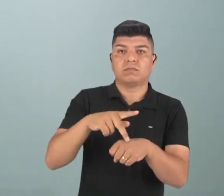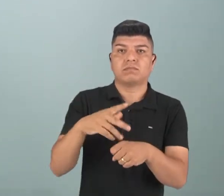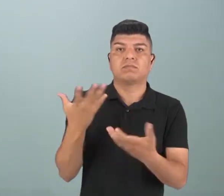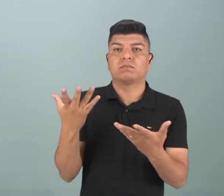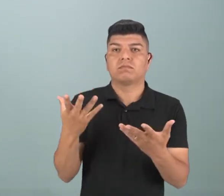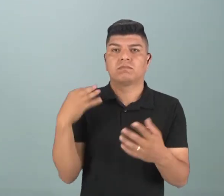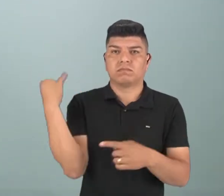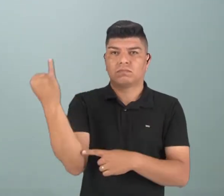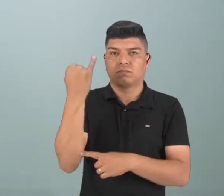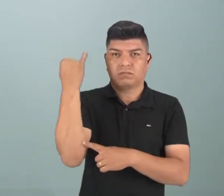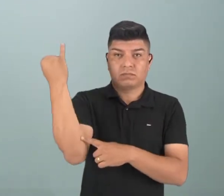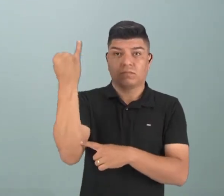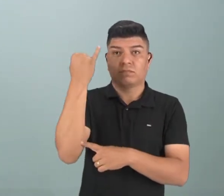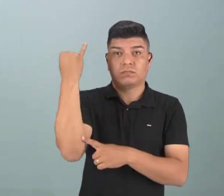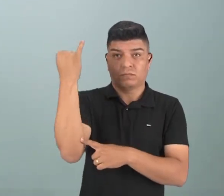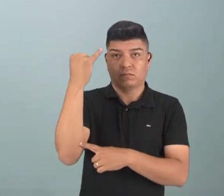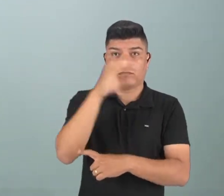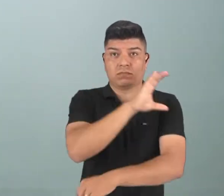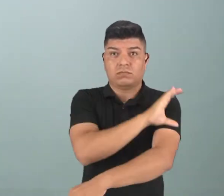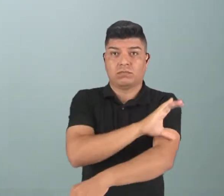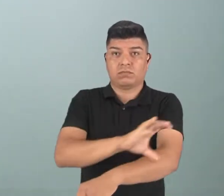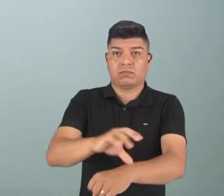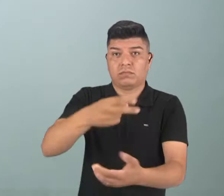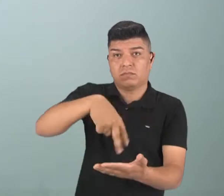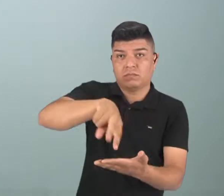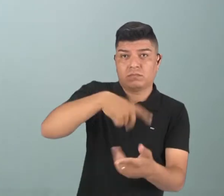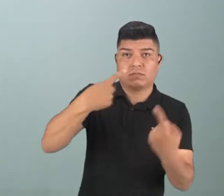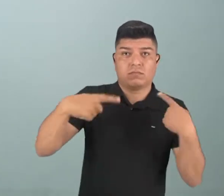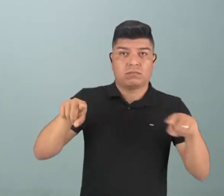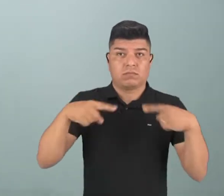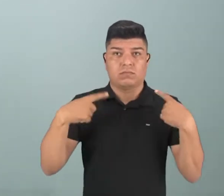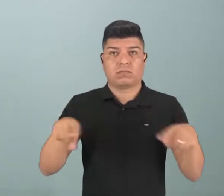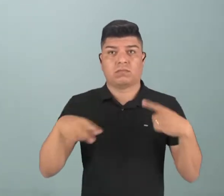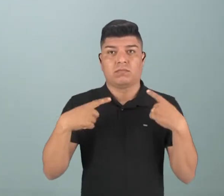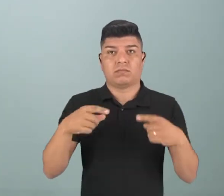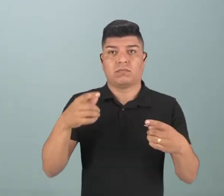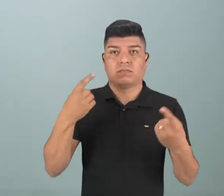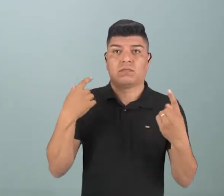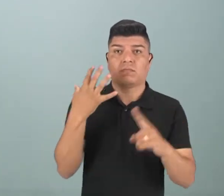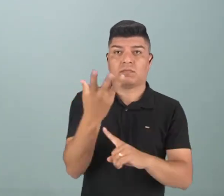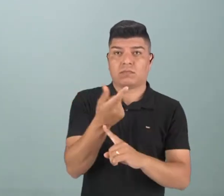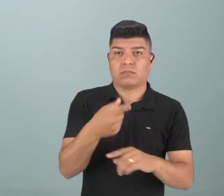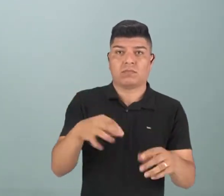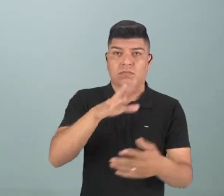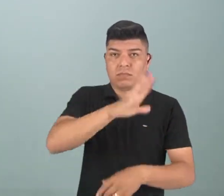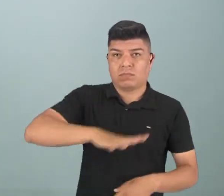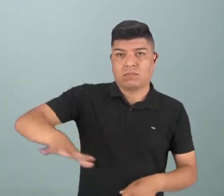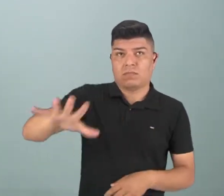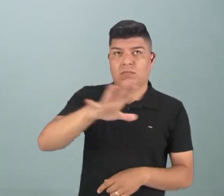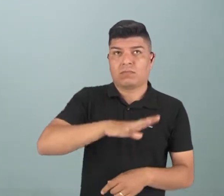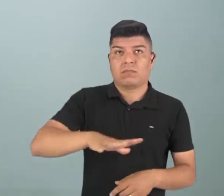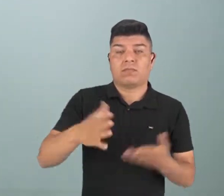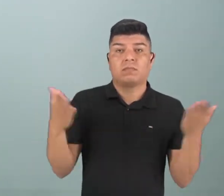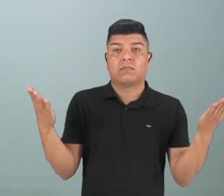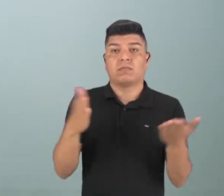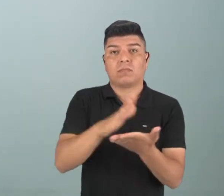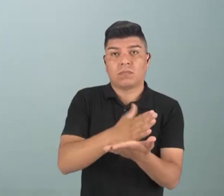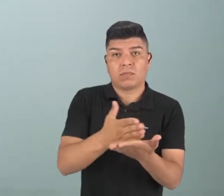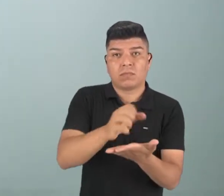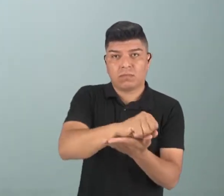né? Nessas questões culturais, tanto na dança, na música e nas artes de modo geral. E vamos agora a